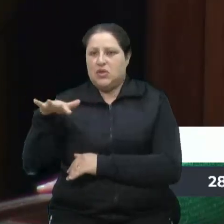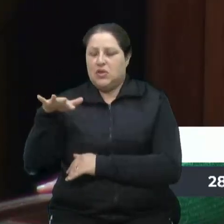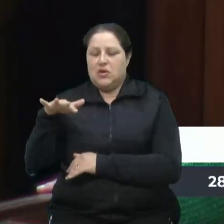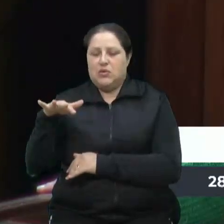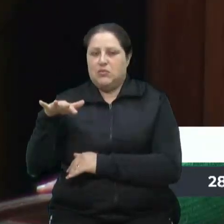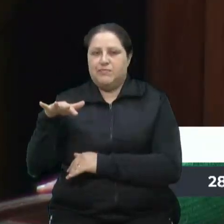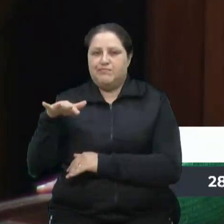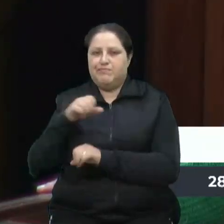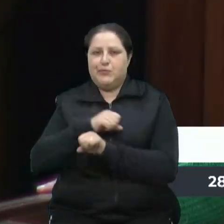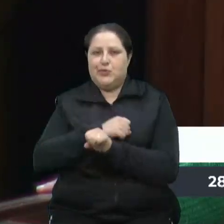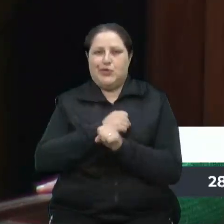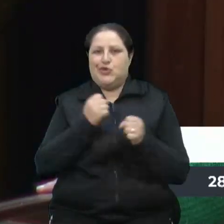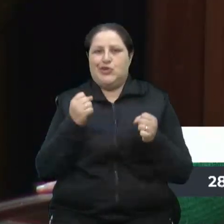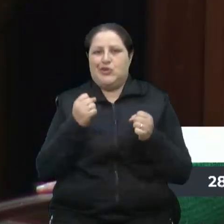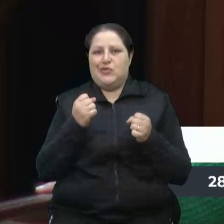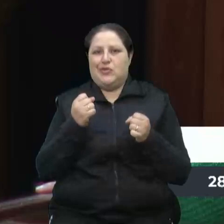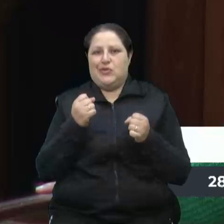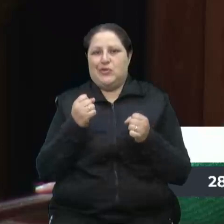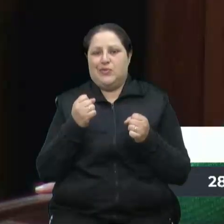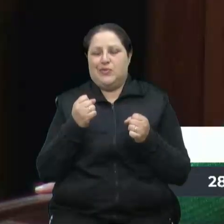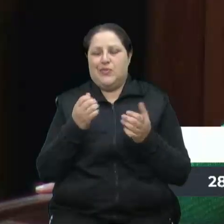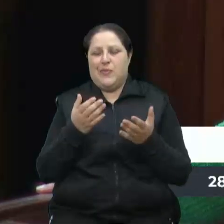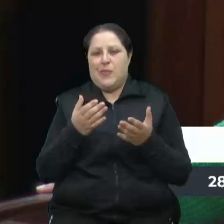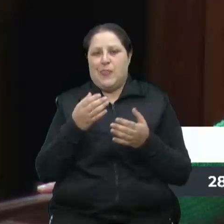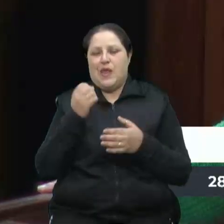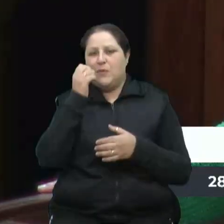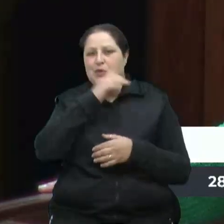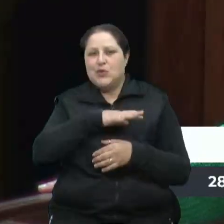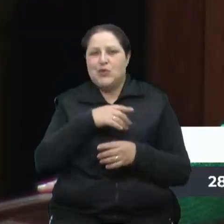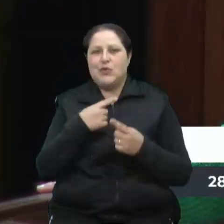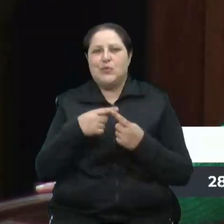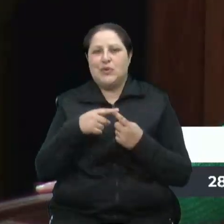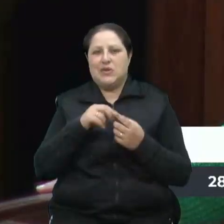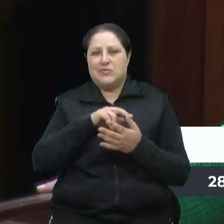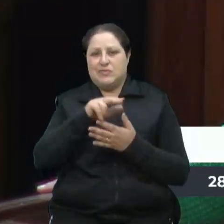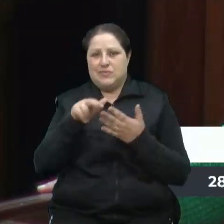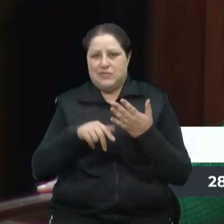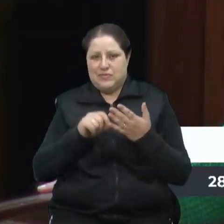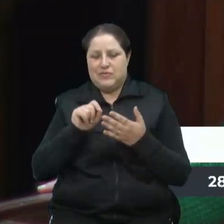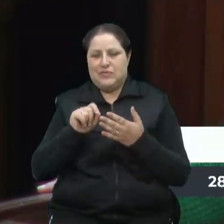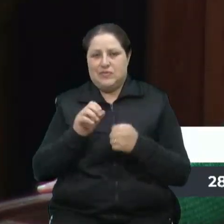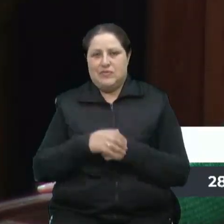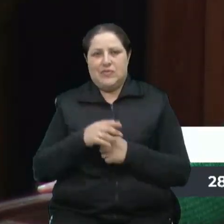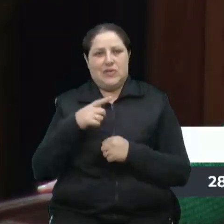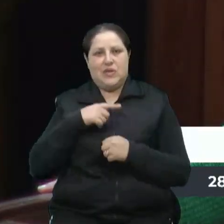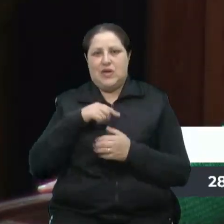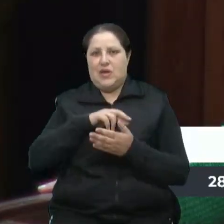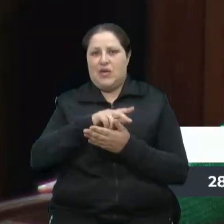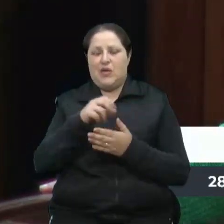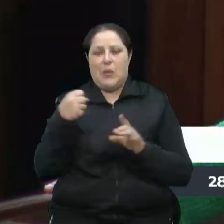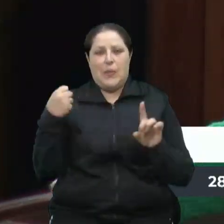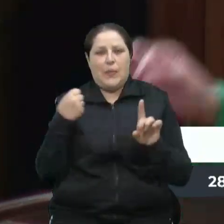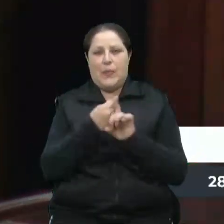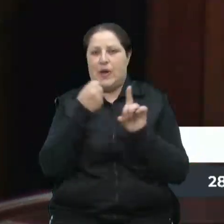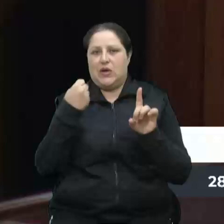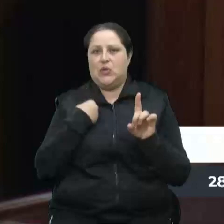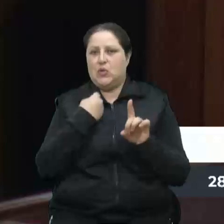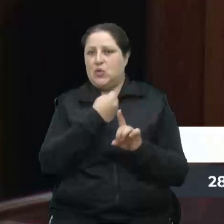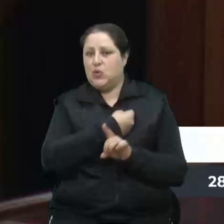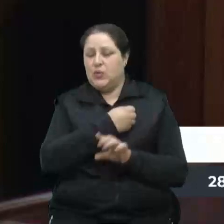por várias razões. Primeiro, o impacto do número de famílias.